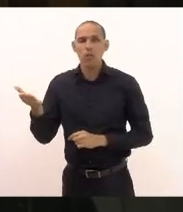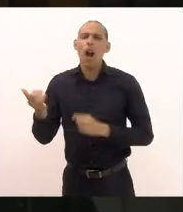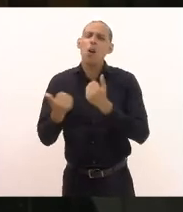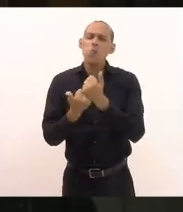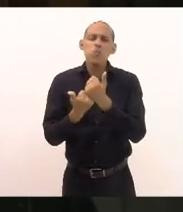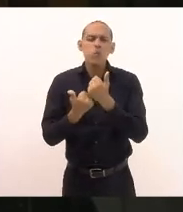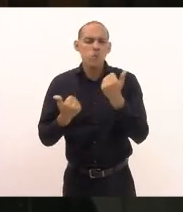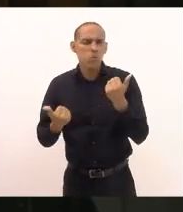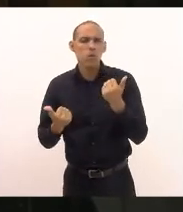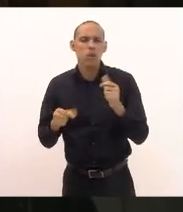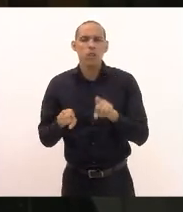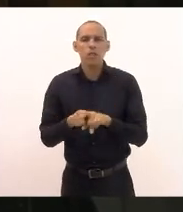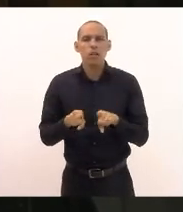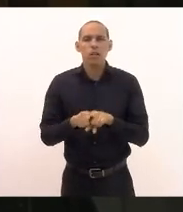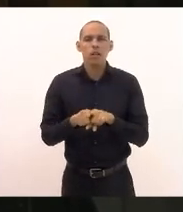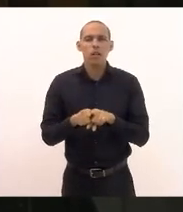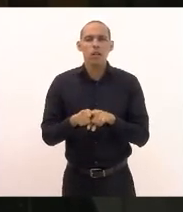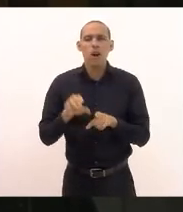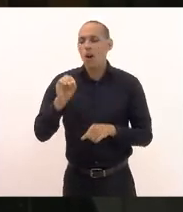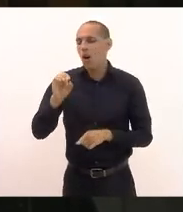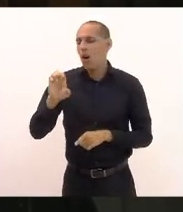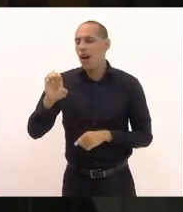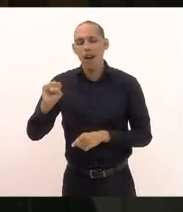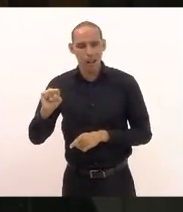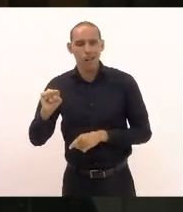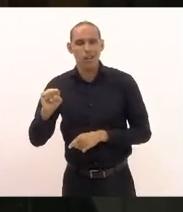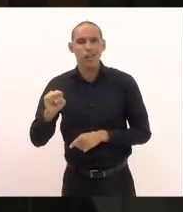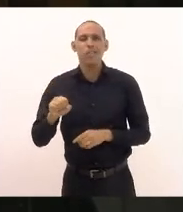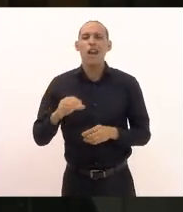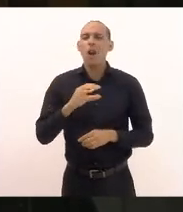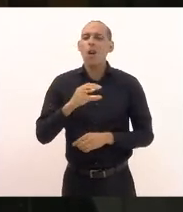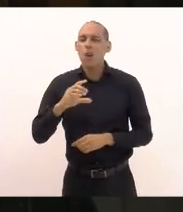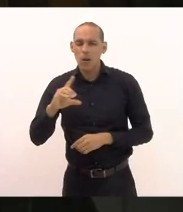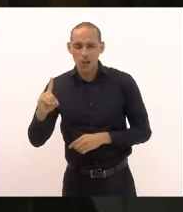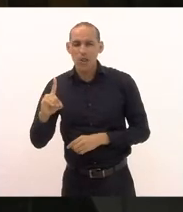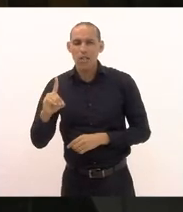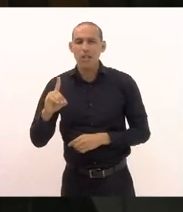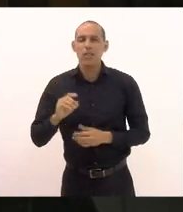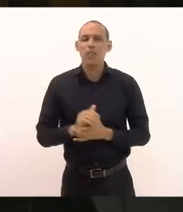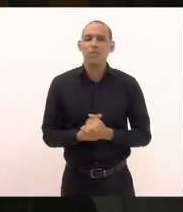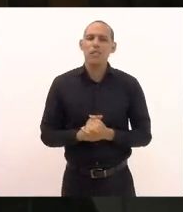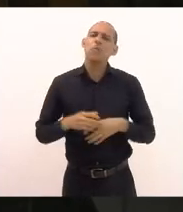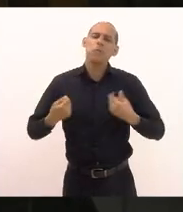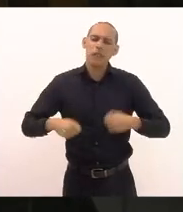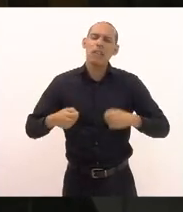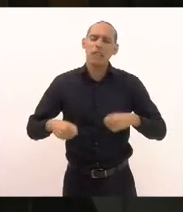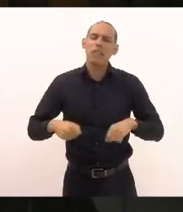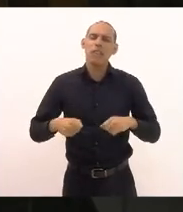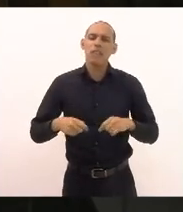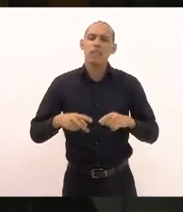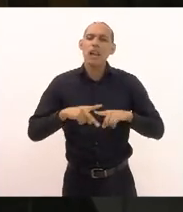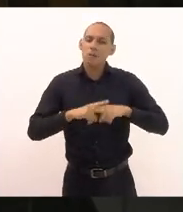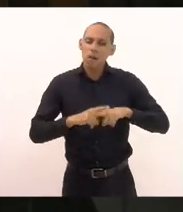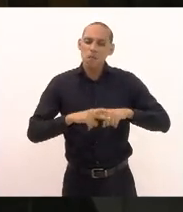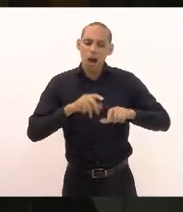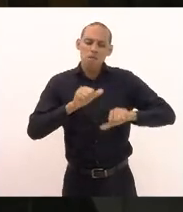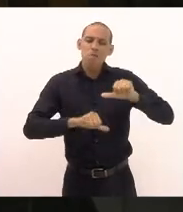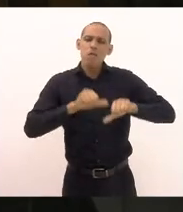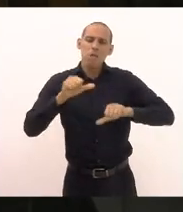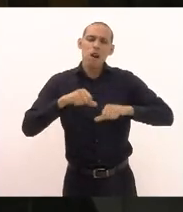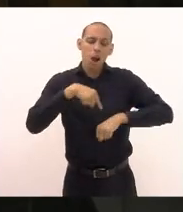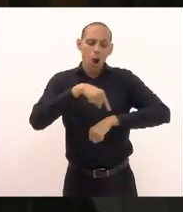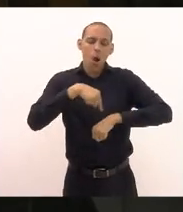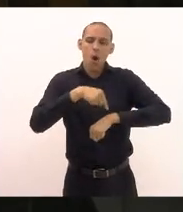adjuntos, os OEs, os coordenadores, para concluir, têm deputado, que ter essa correção da carga horária, a gente